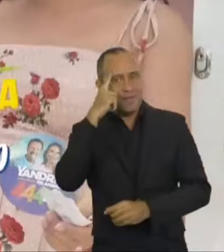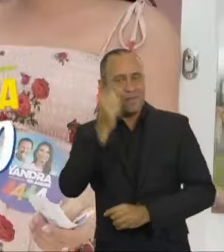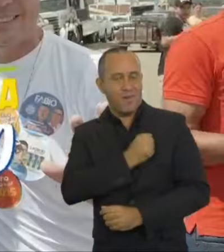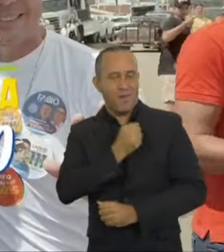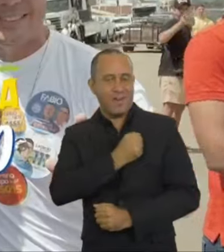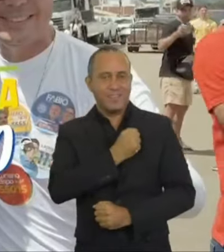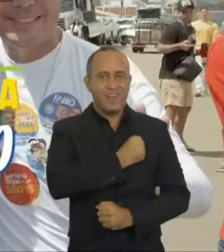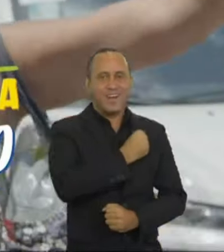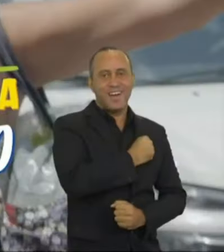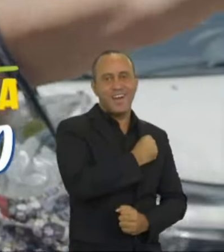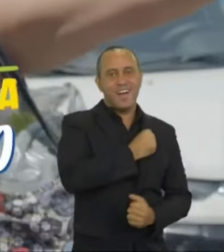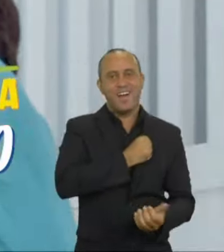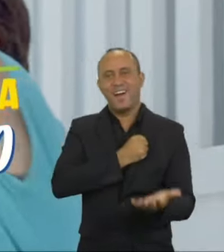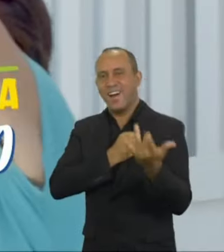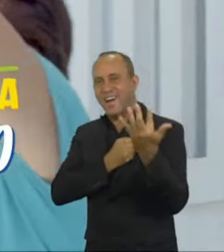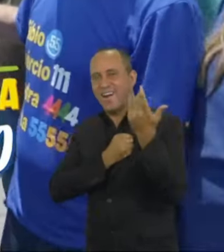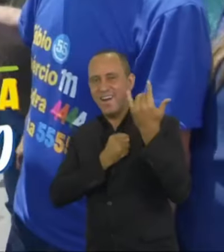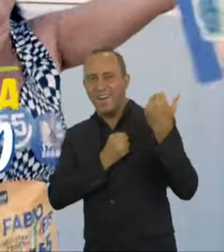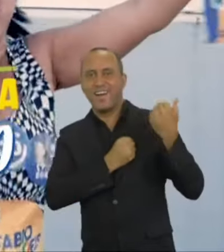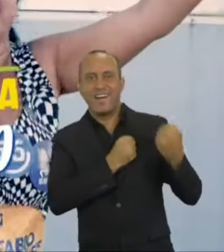5-5 na cabeça e